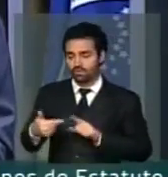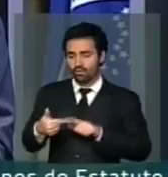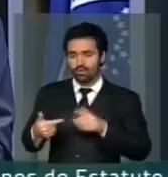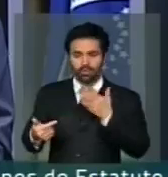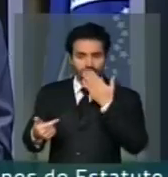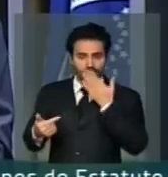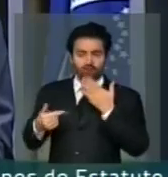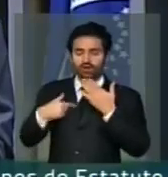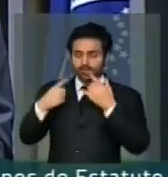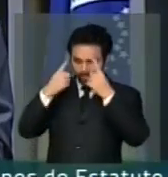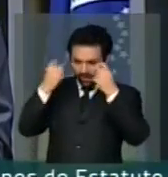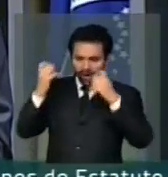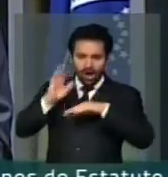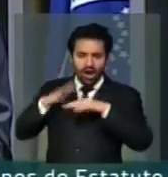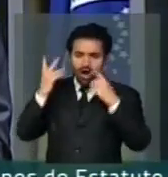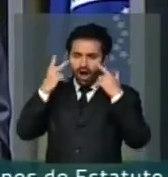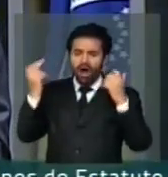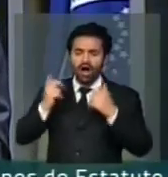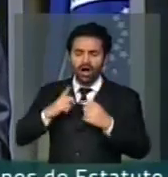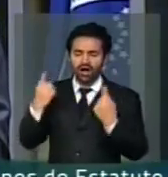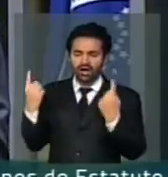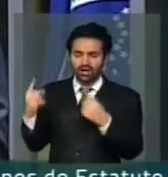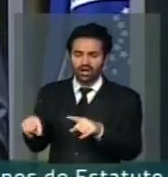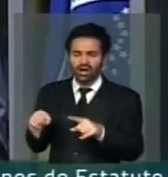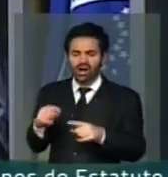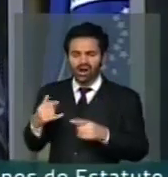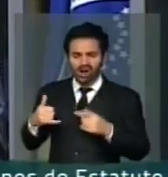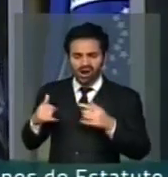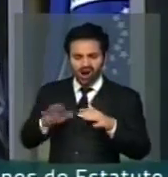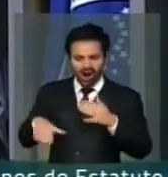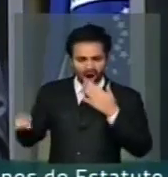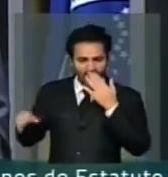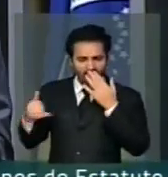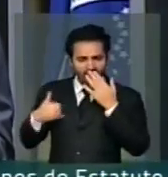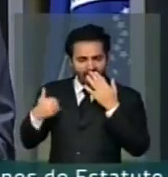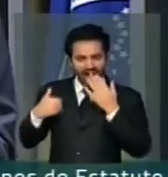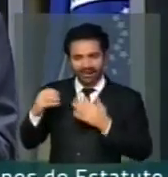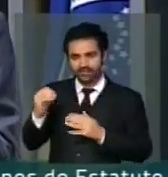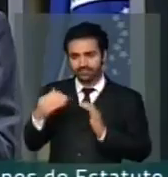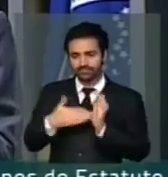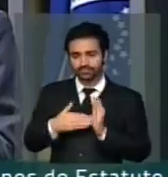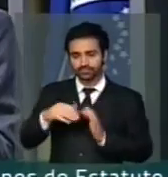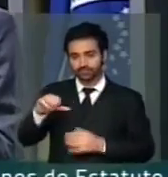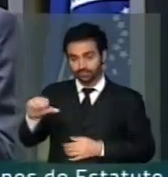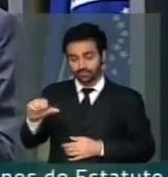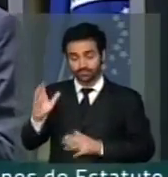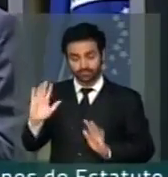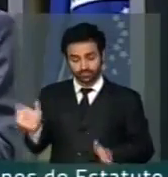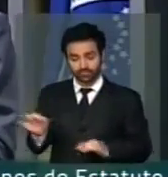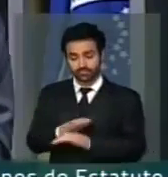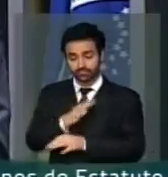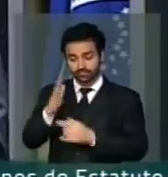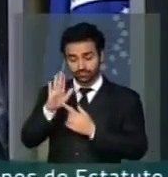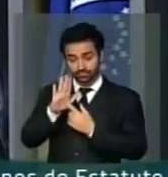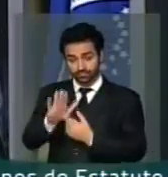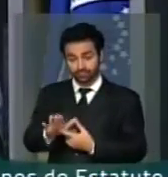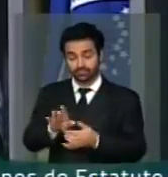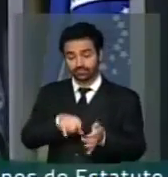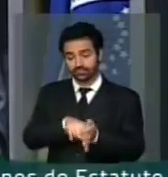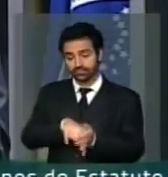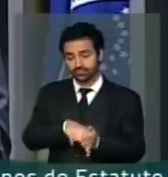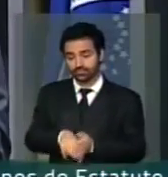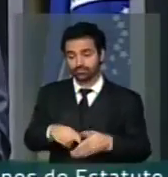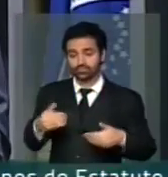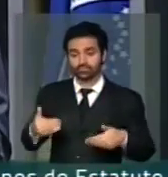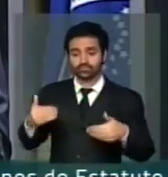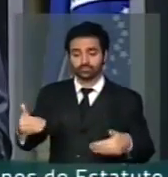violência mais comum contra crianças de 0 a 9 anos, conforme explicitado no levantamento realizado pelo